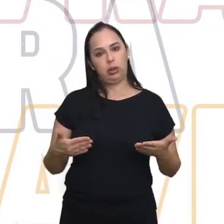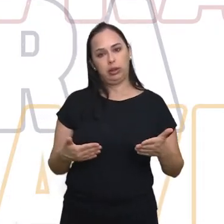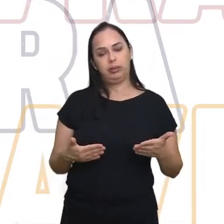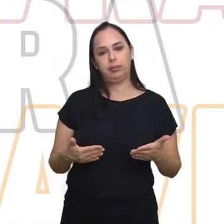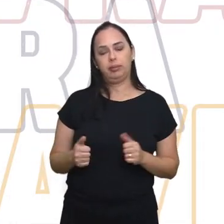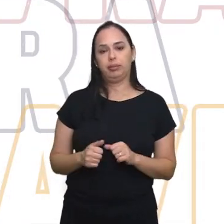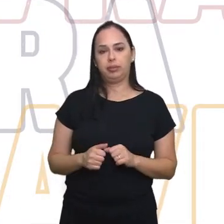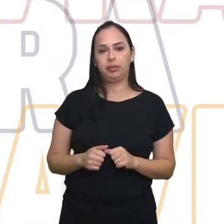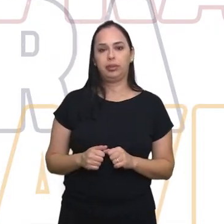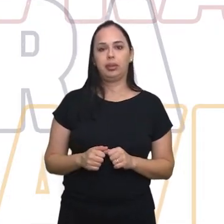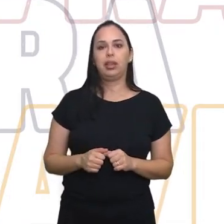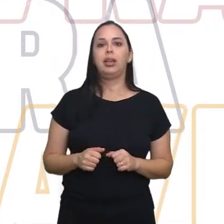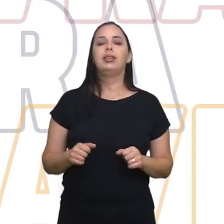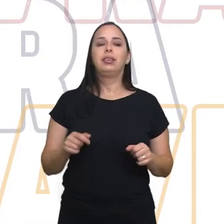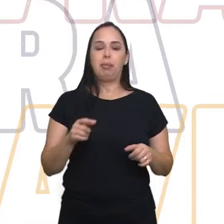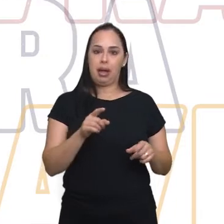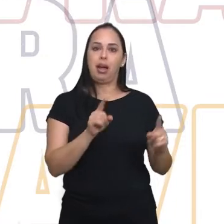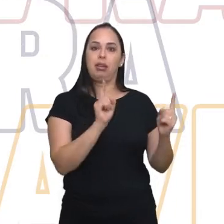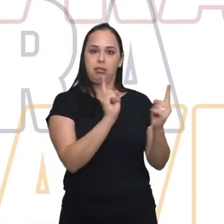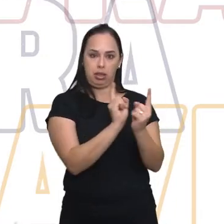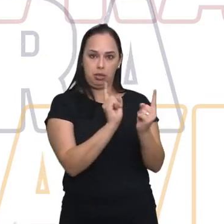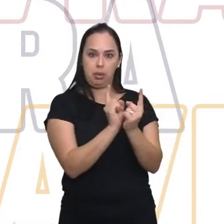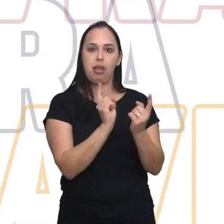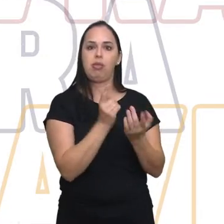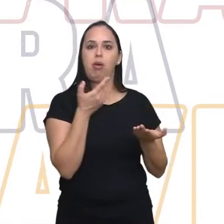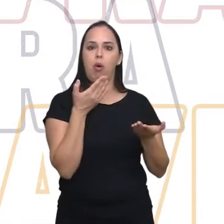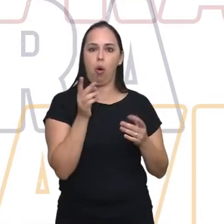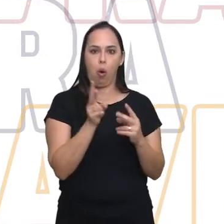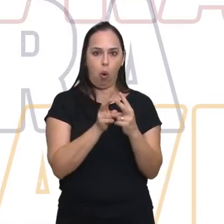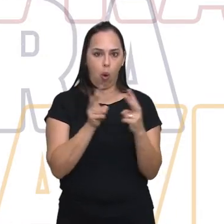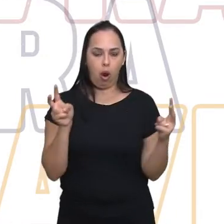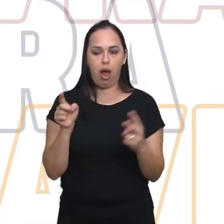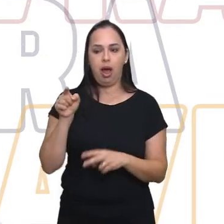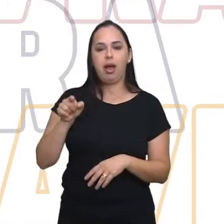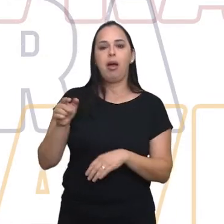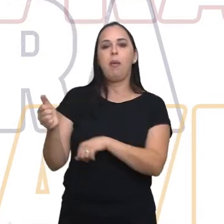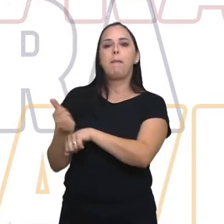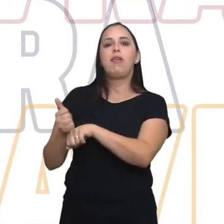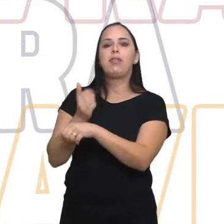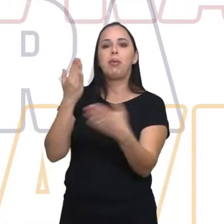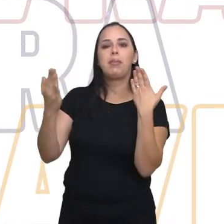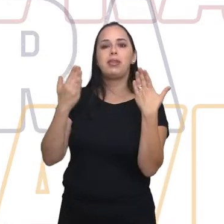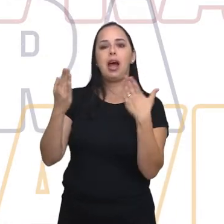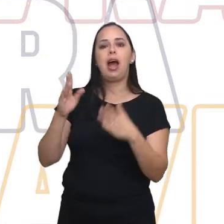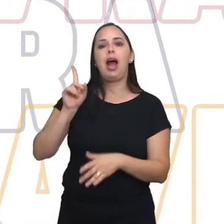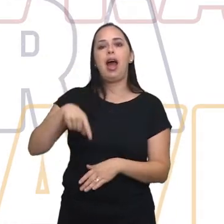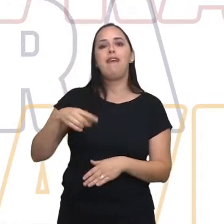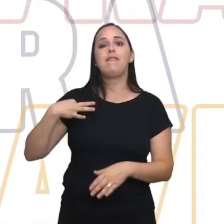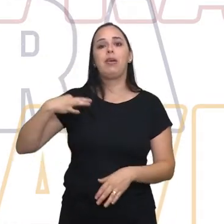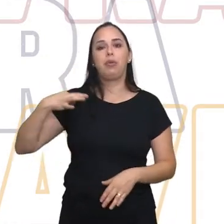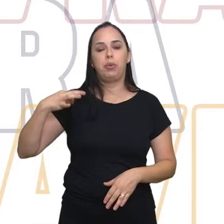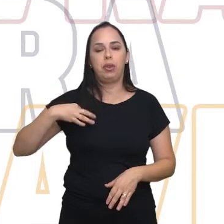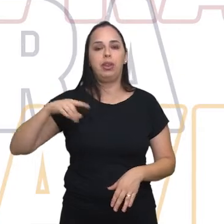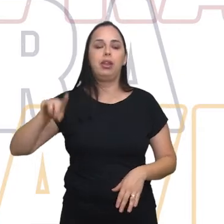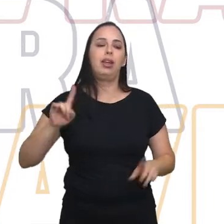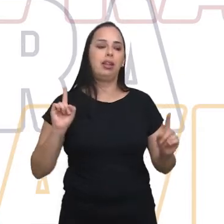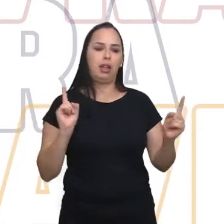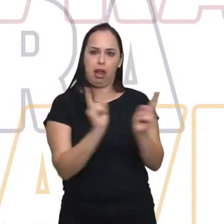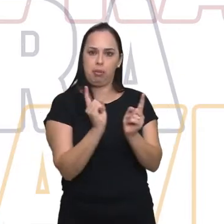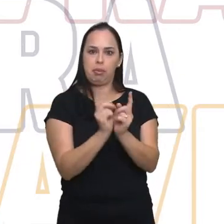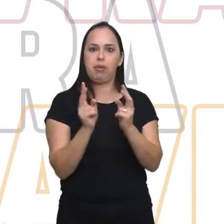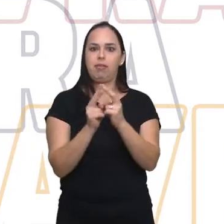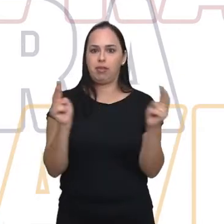Hoje, nós estamos também atendendo online, as psicólogas do gesto são voluntárias, então elas fazem um atendimento online desse paciente, mas